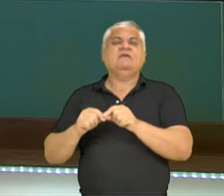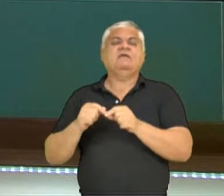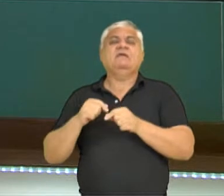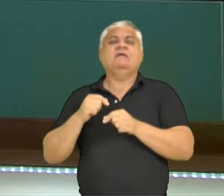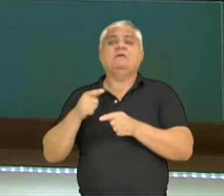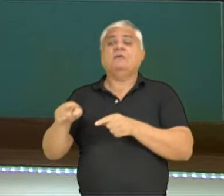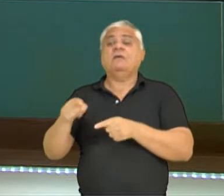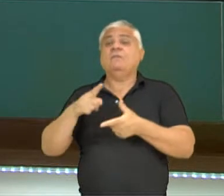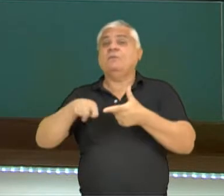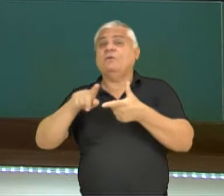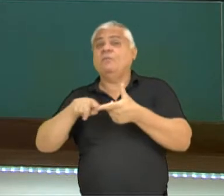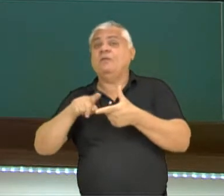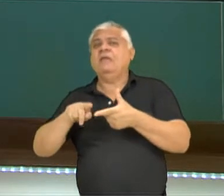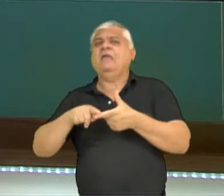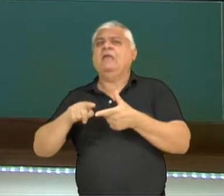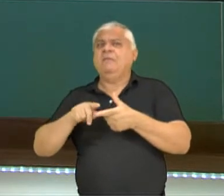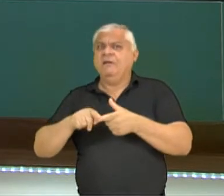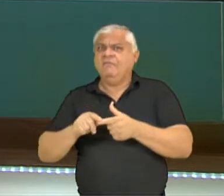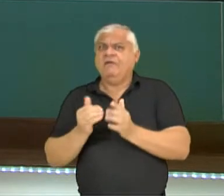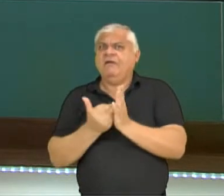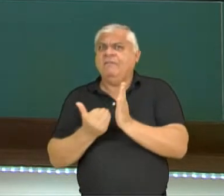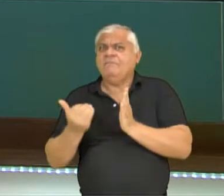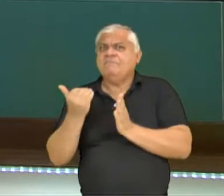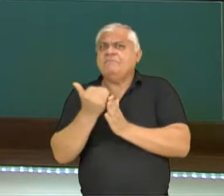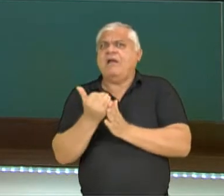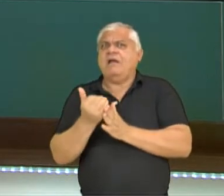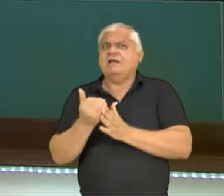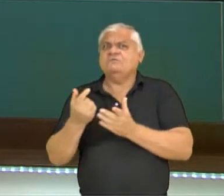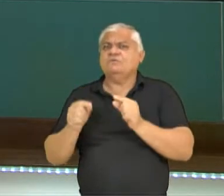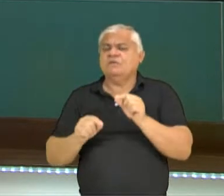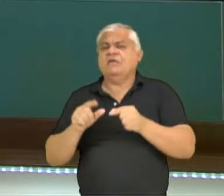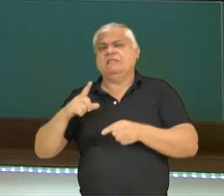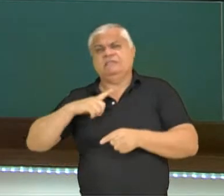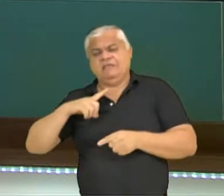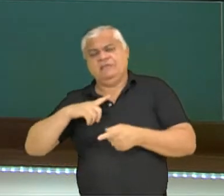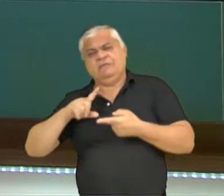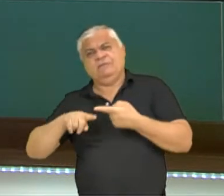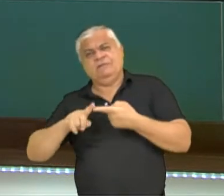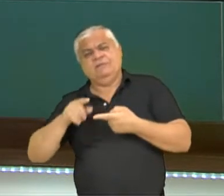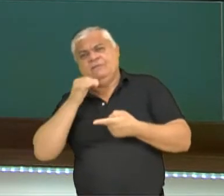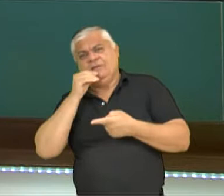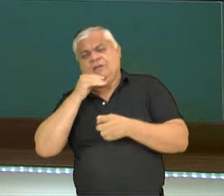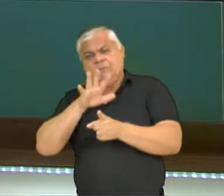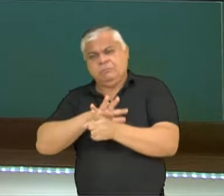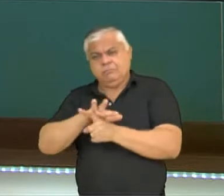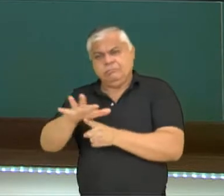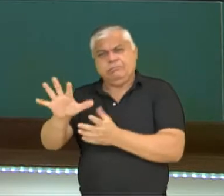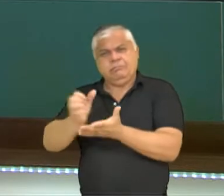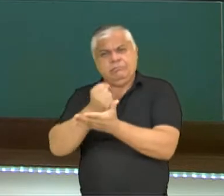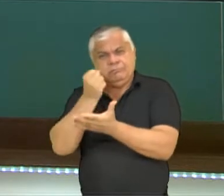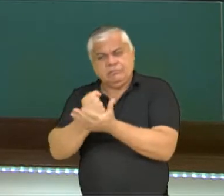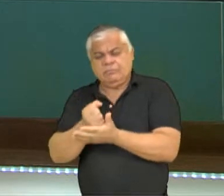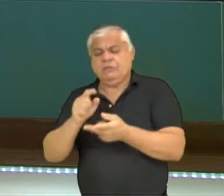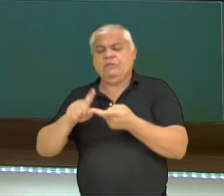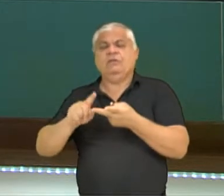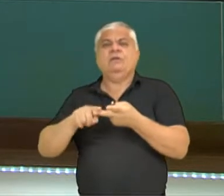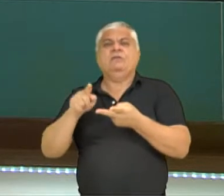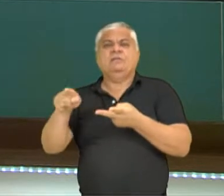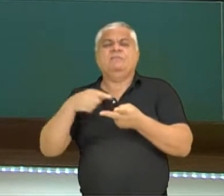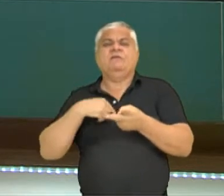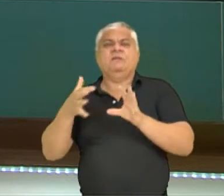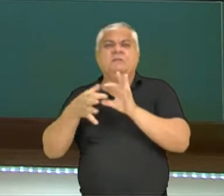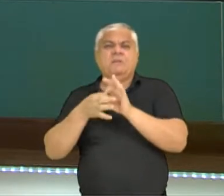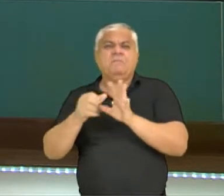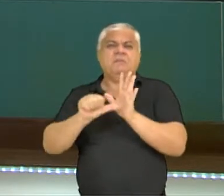em questões que vão se estendendo pela história. Então, podemos citar em razão a invasão do Império Otomano, depois em questões ligadas